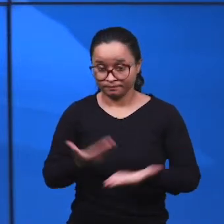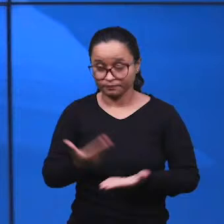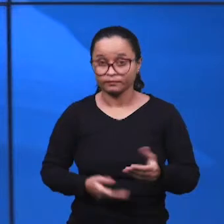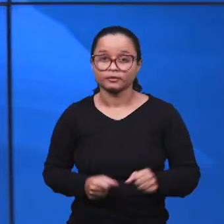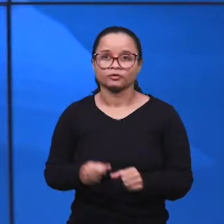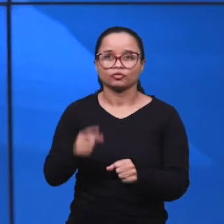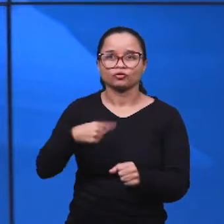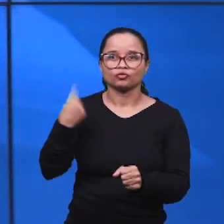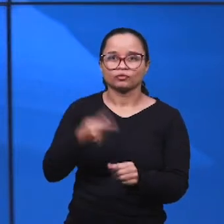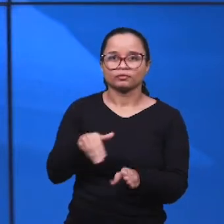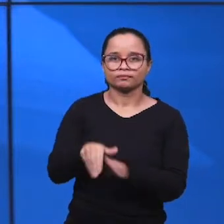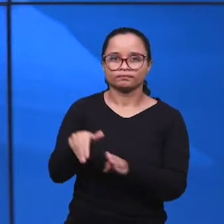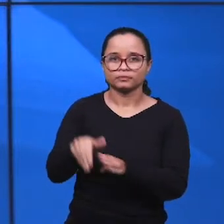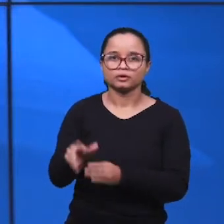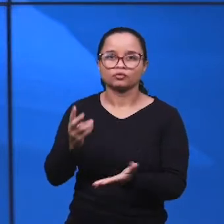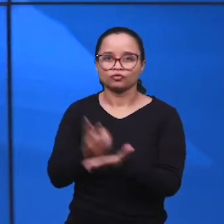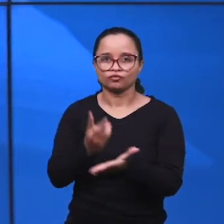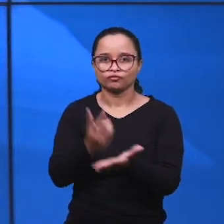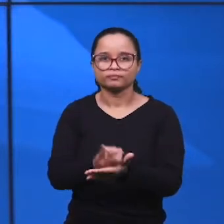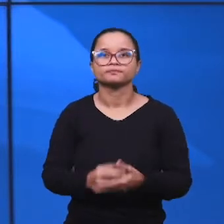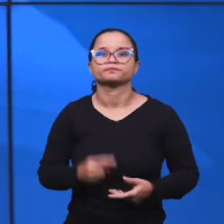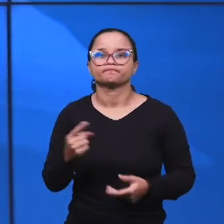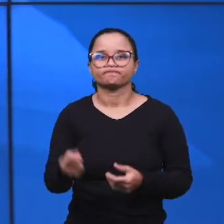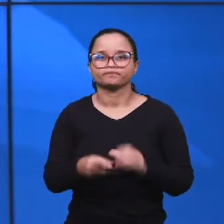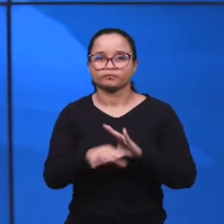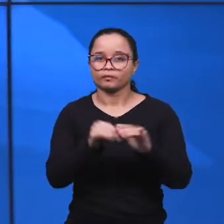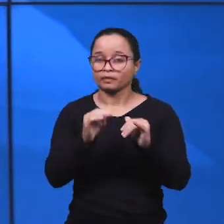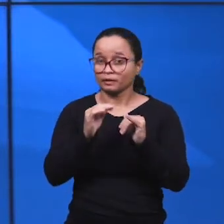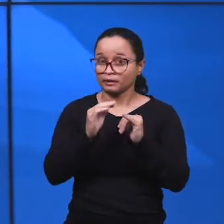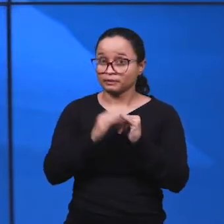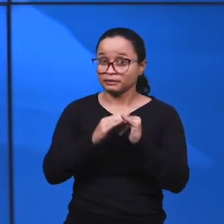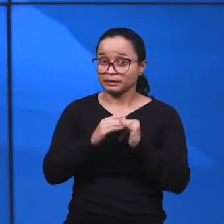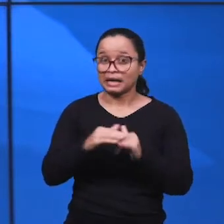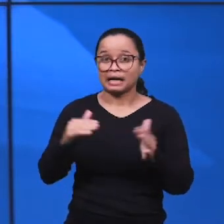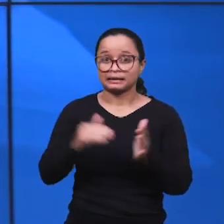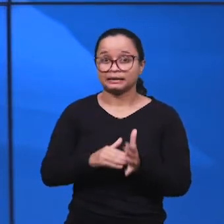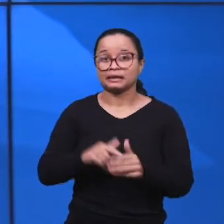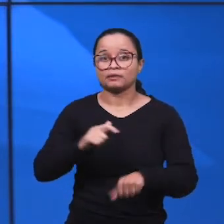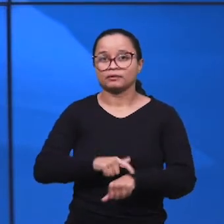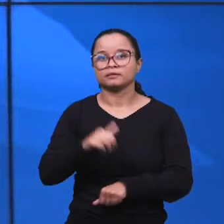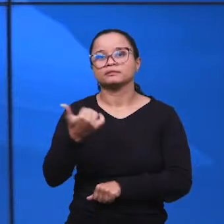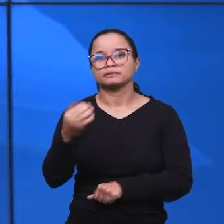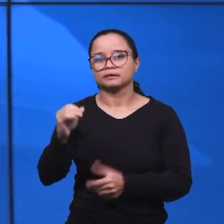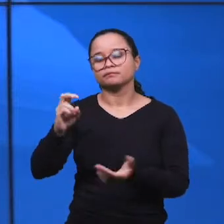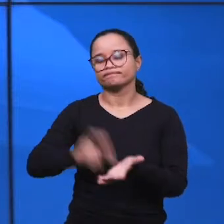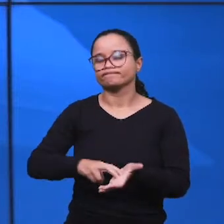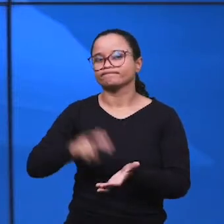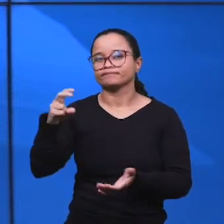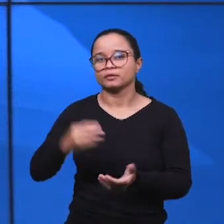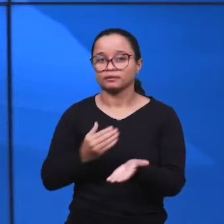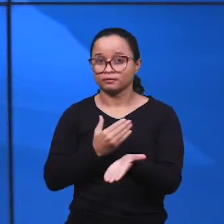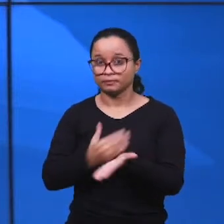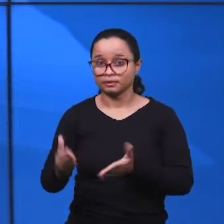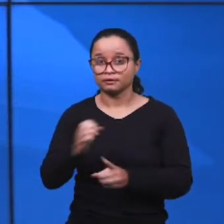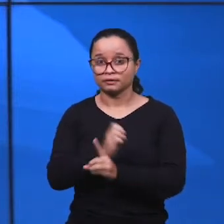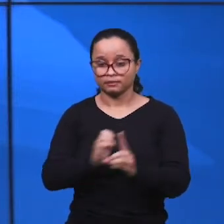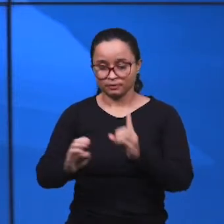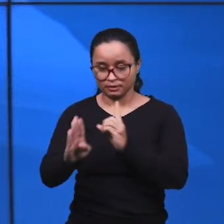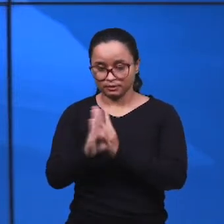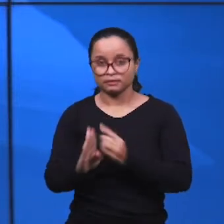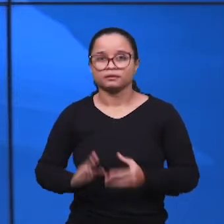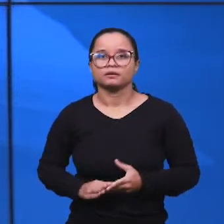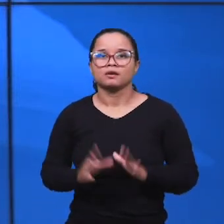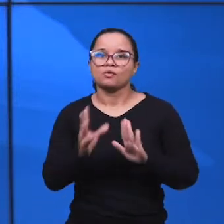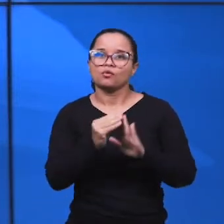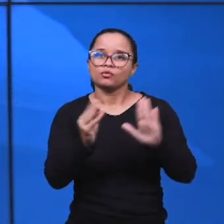agora nós recomendamos permanecerem no nosso canal até às 10 horas da manhã. manhã, porque ali será iniciada a Escola